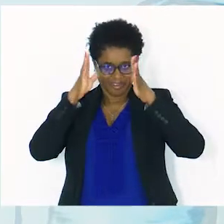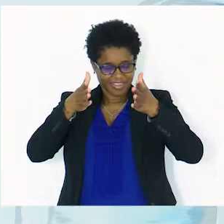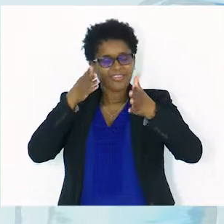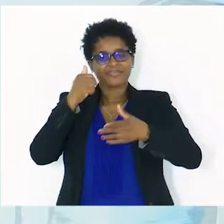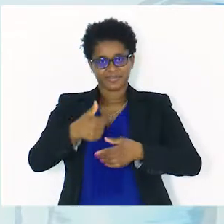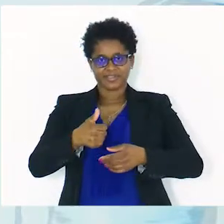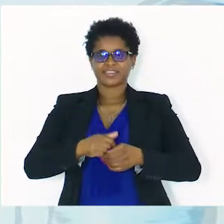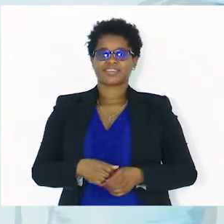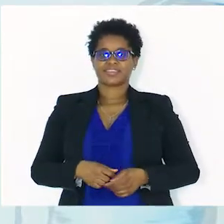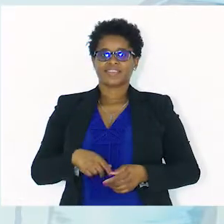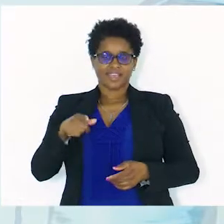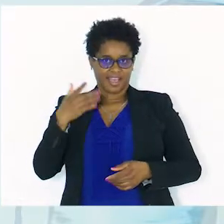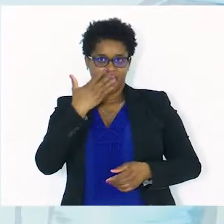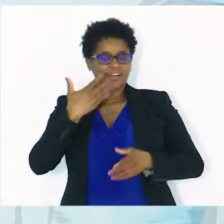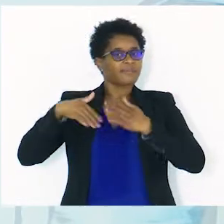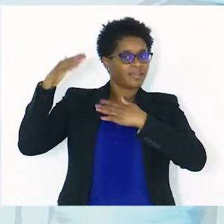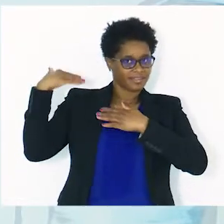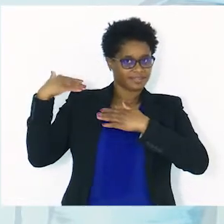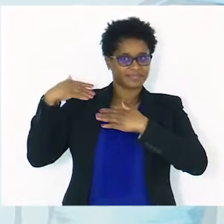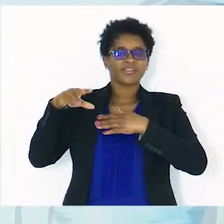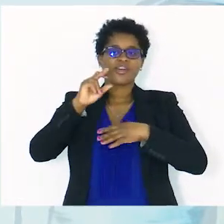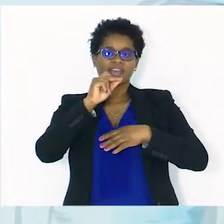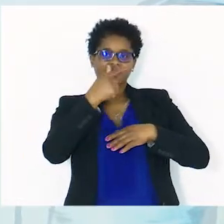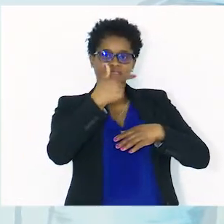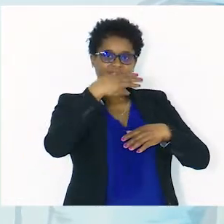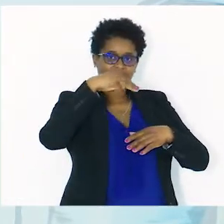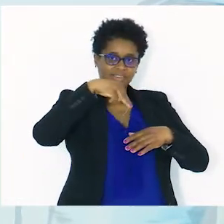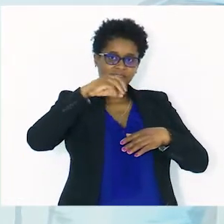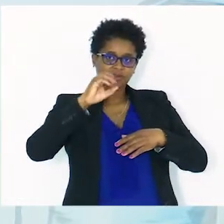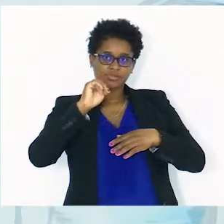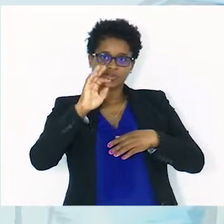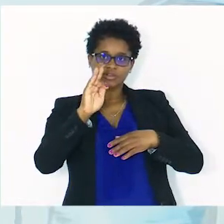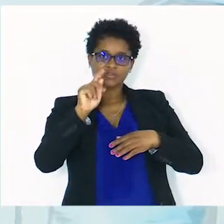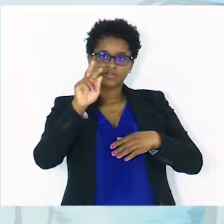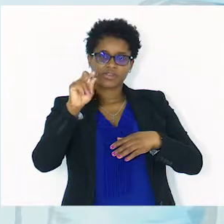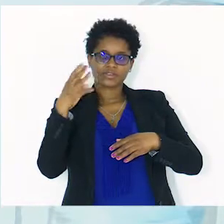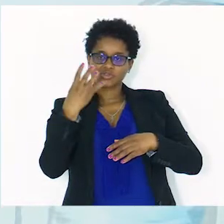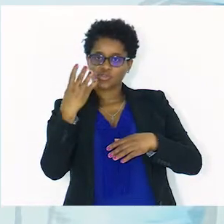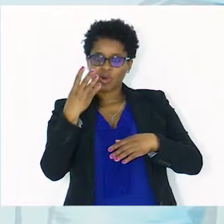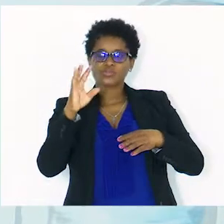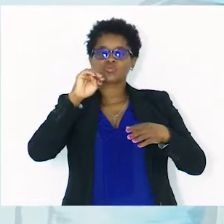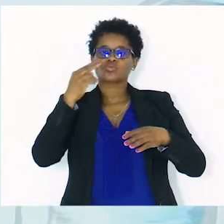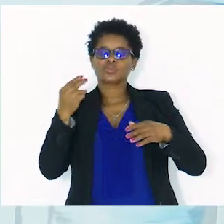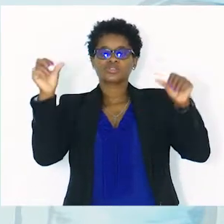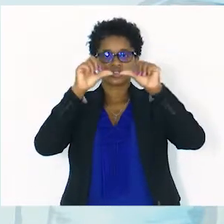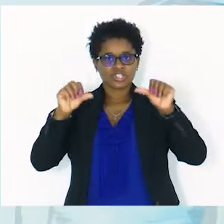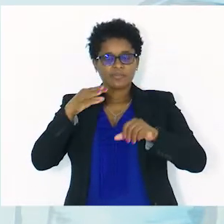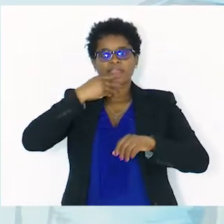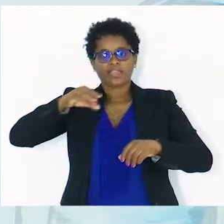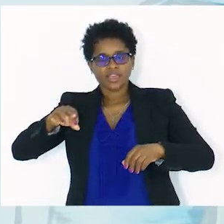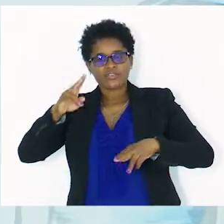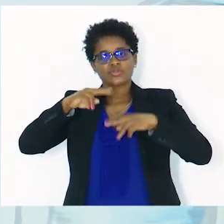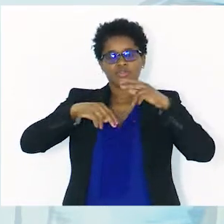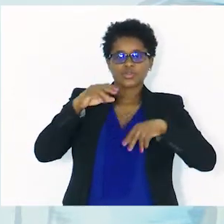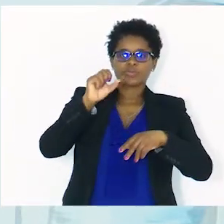atentos àquela aula. Então, a atmosfera é um dos 4 subsistemas terrestres. Ela é formada